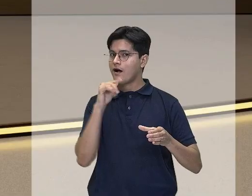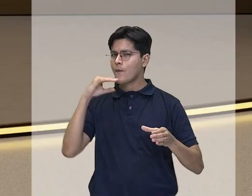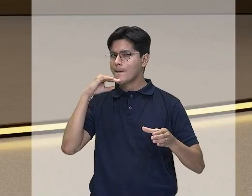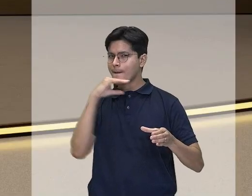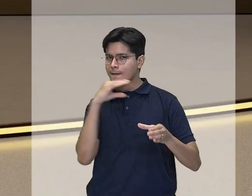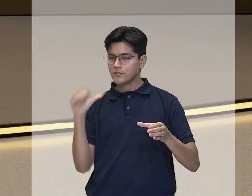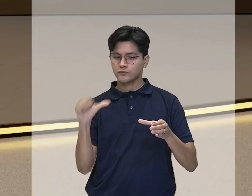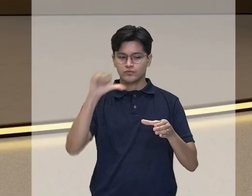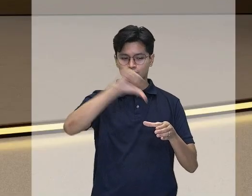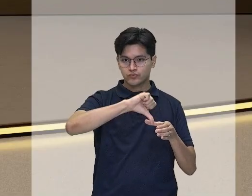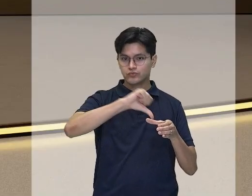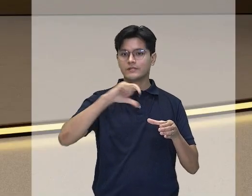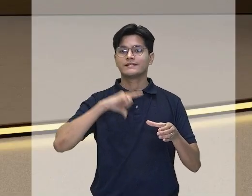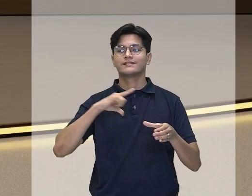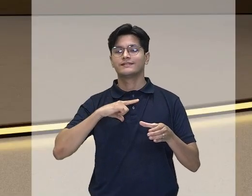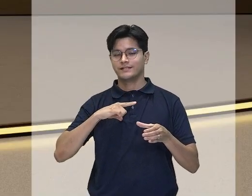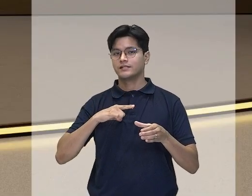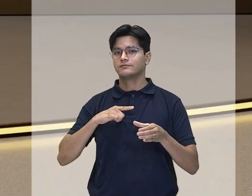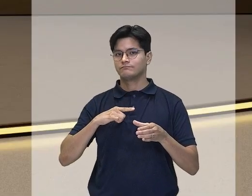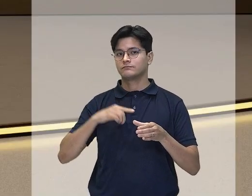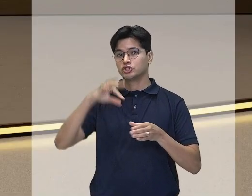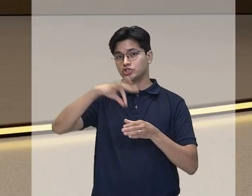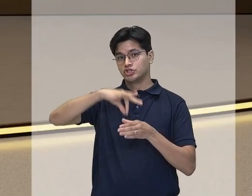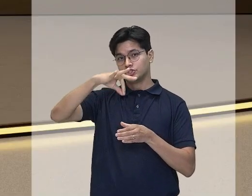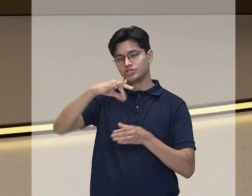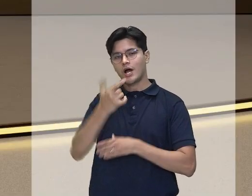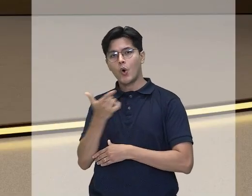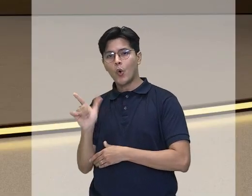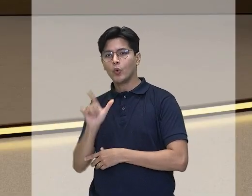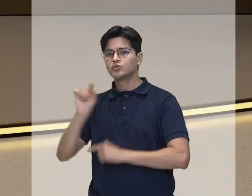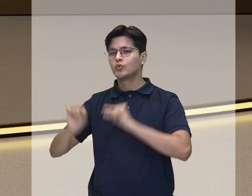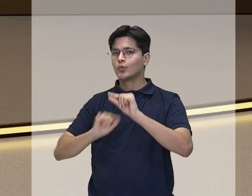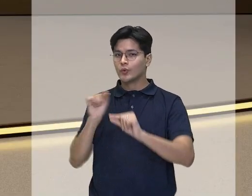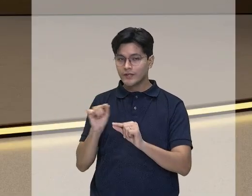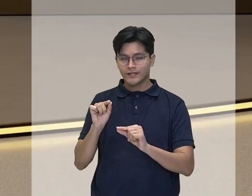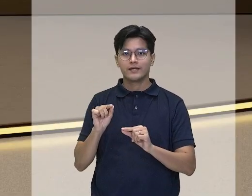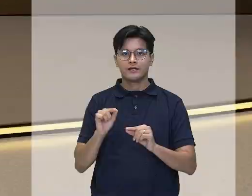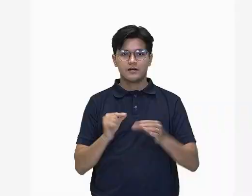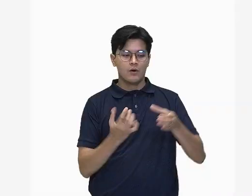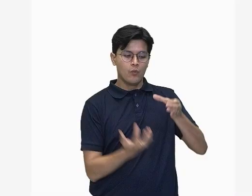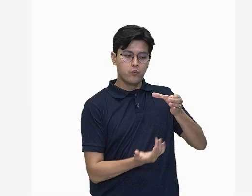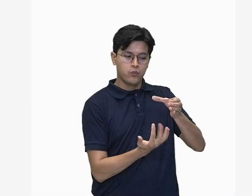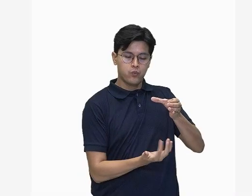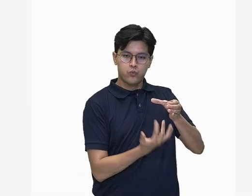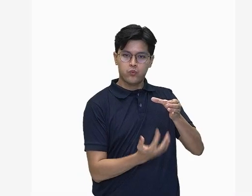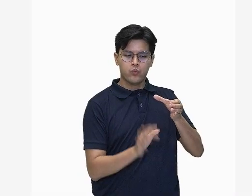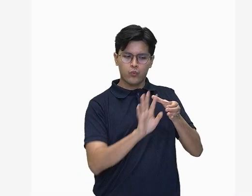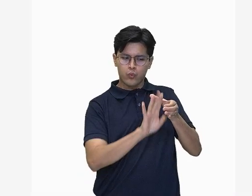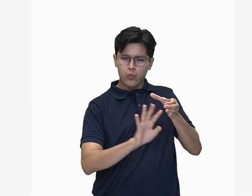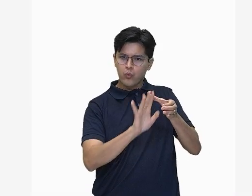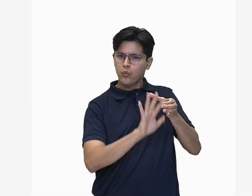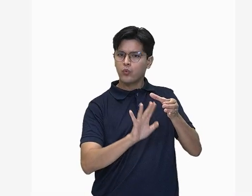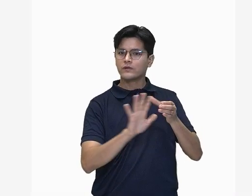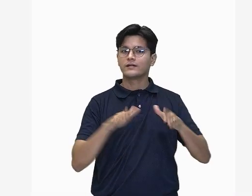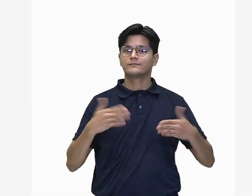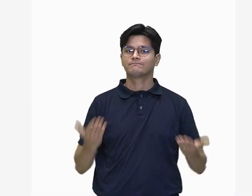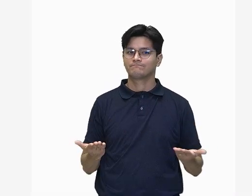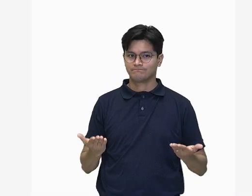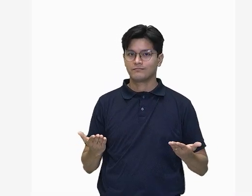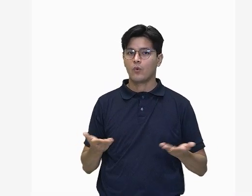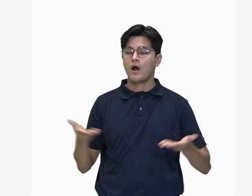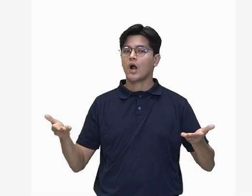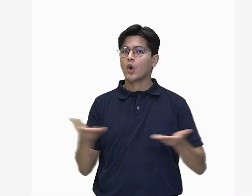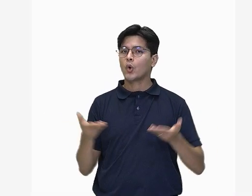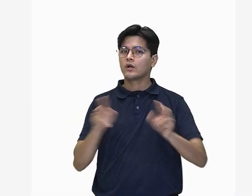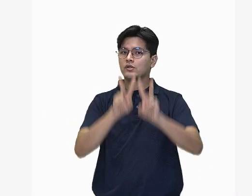precisa ferver, tá certo? E aí vamos observar também mais informações sobre o remédio caseiro. Então, preste atenção